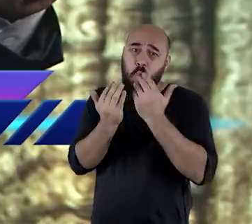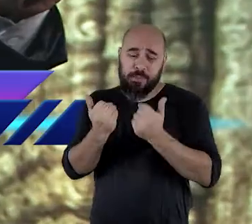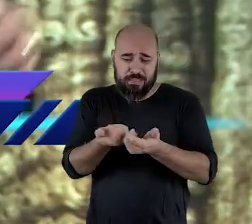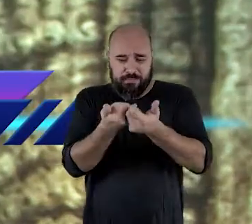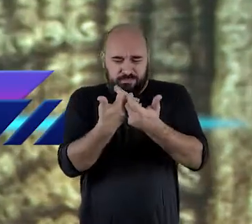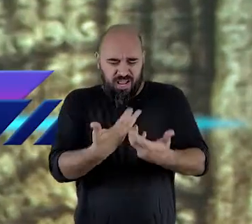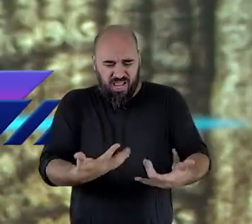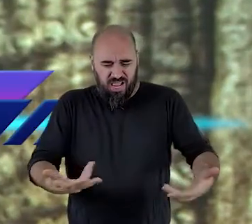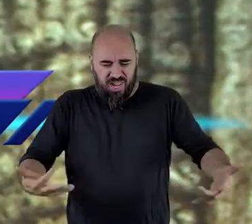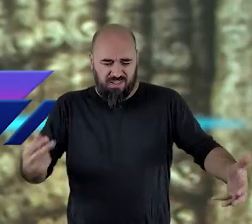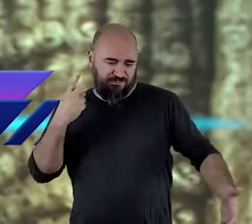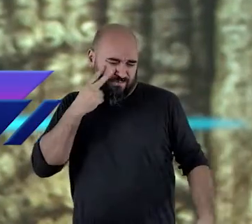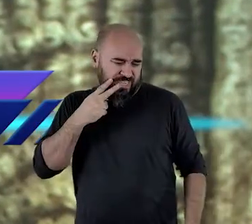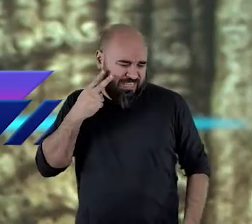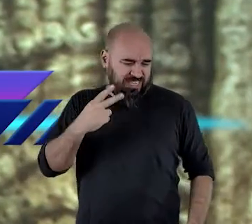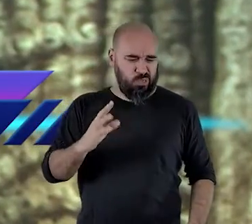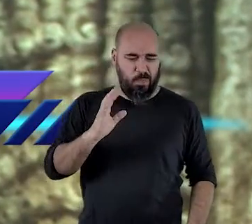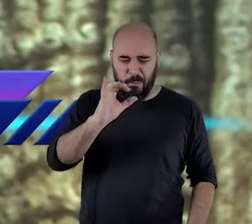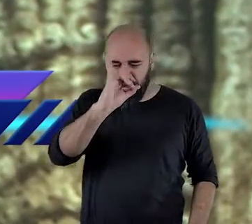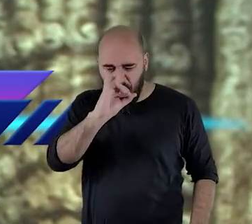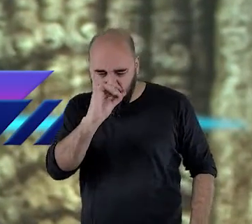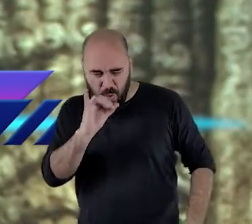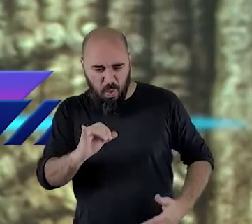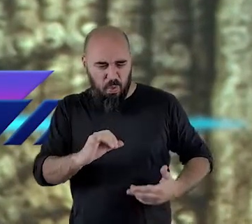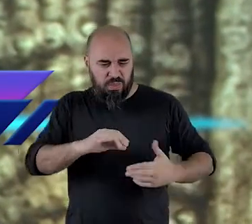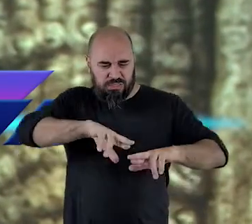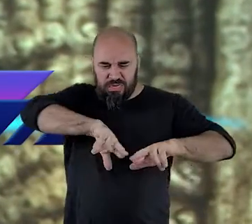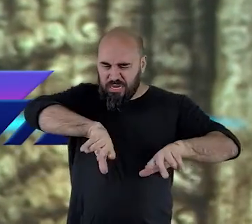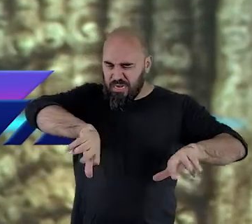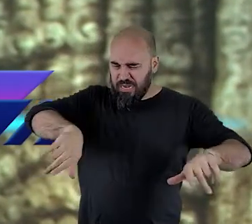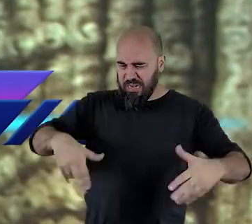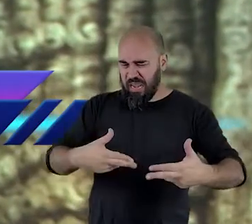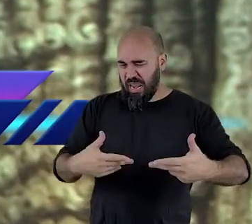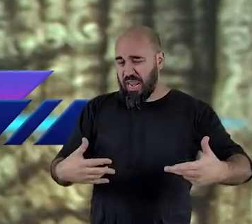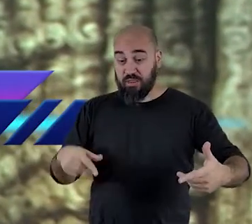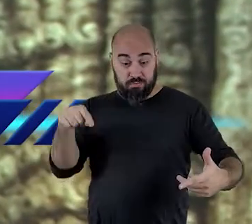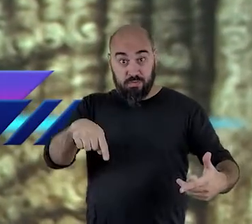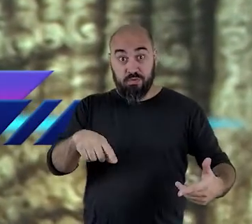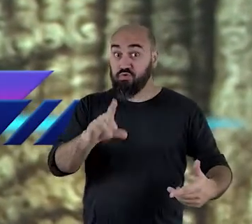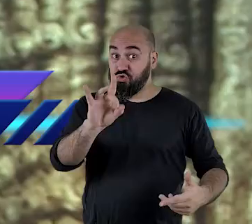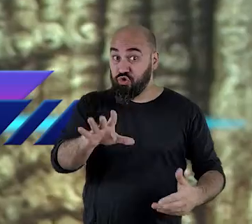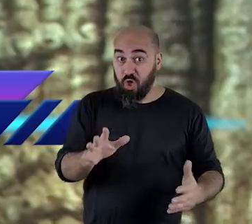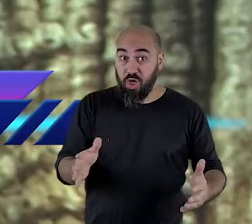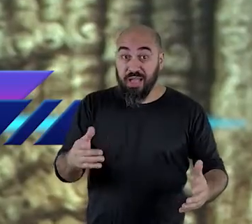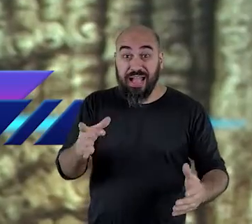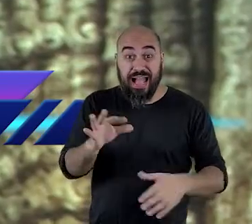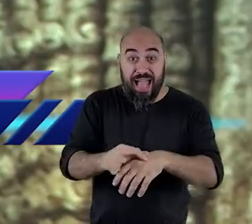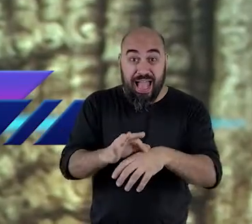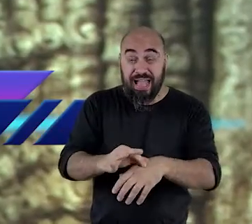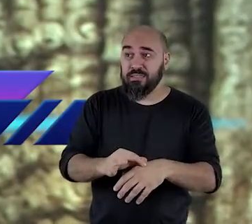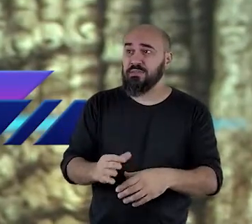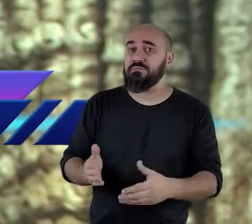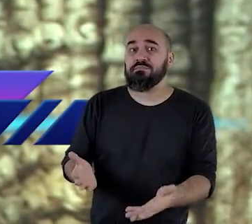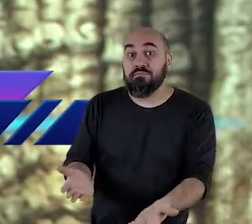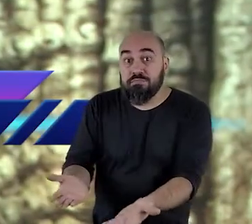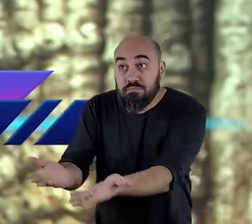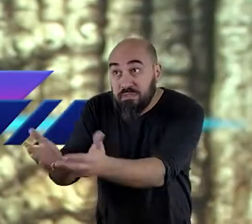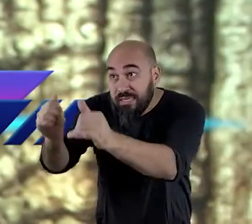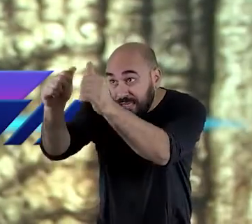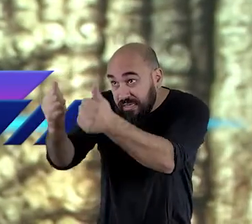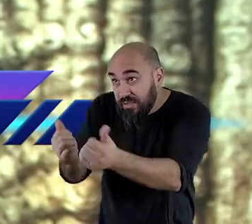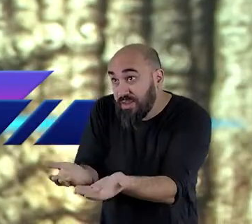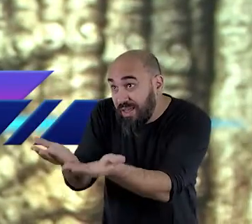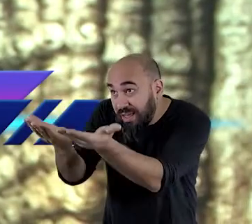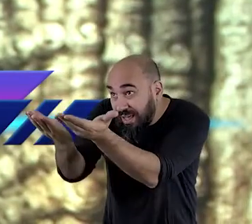prato para eles comerem, que era uma comida impura, sacrificada aos ídolos. E eles decidiram que não